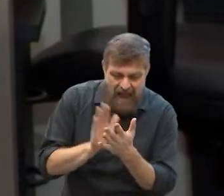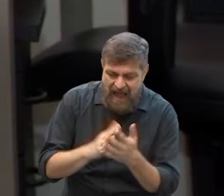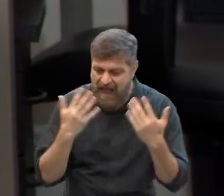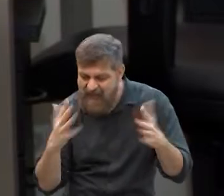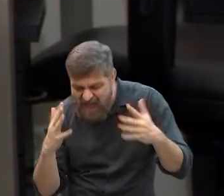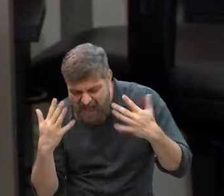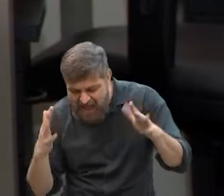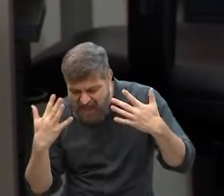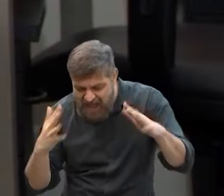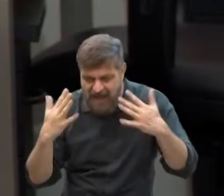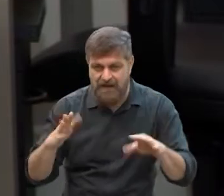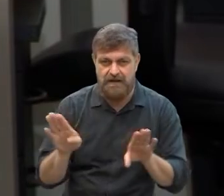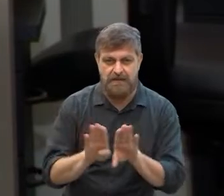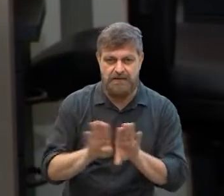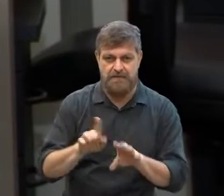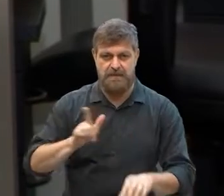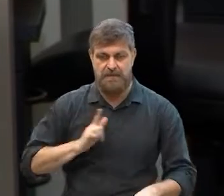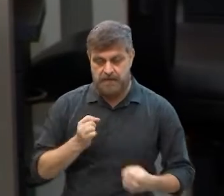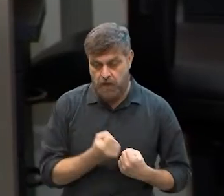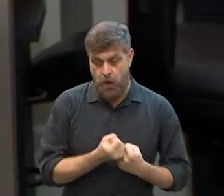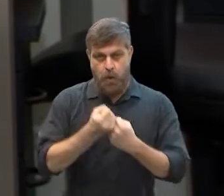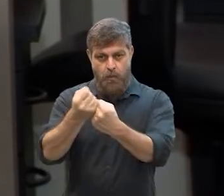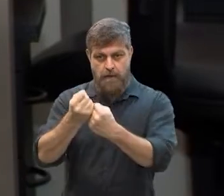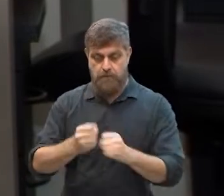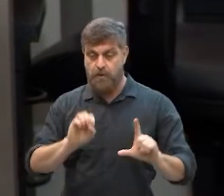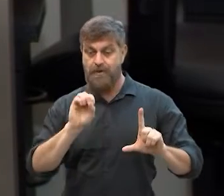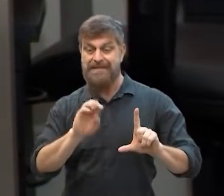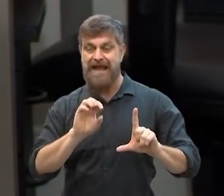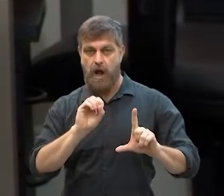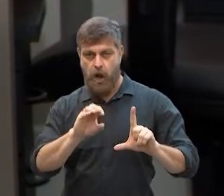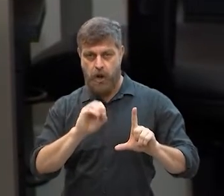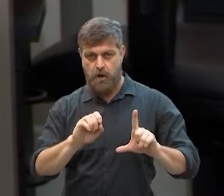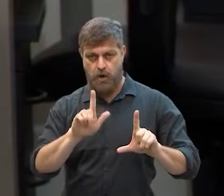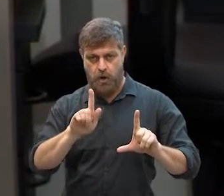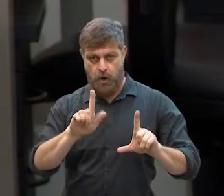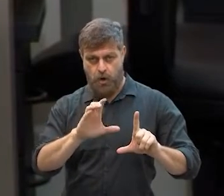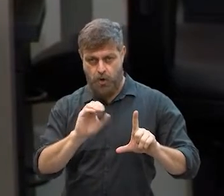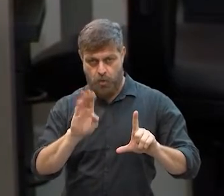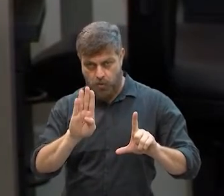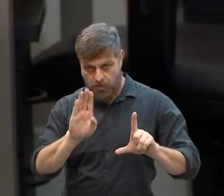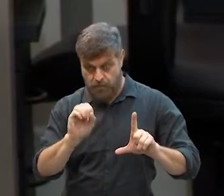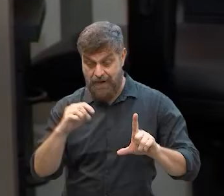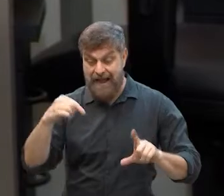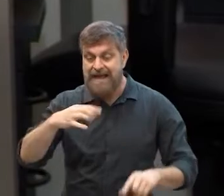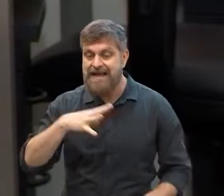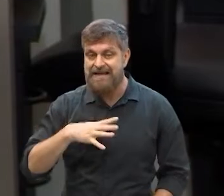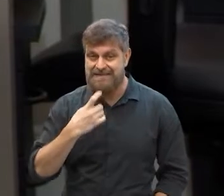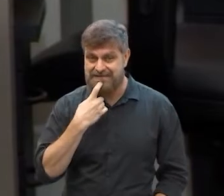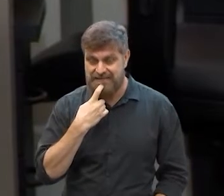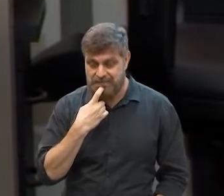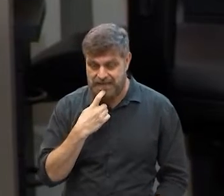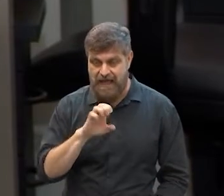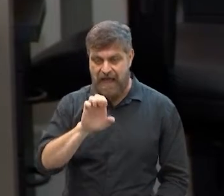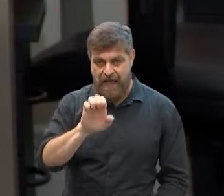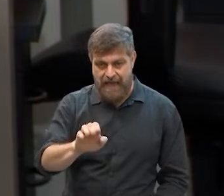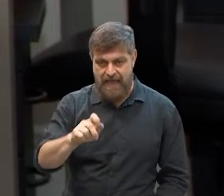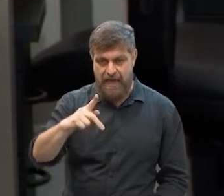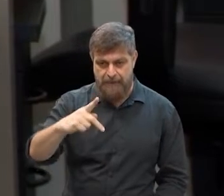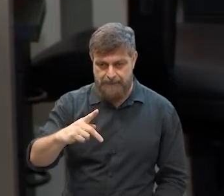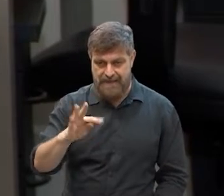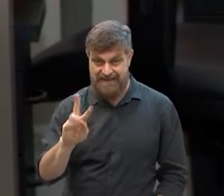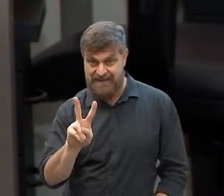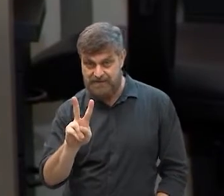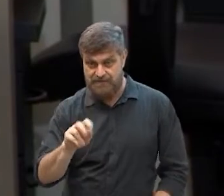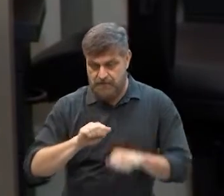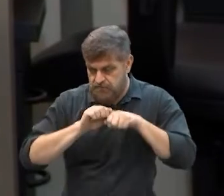aquele momento. O apoio da Rede Globo de televisão e aqui em Campinas a partir da IPTV é muito importante, porque dá